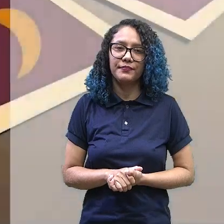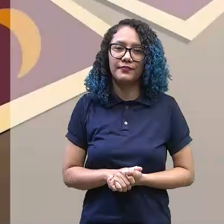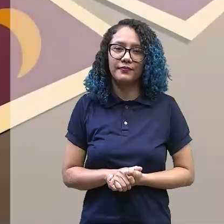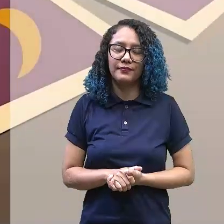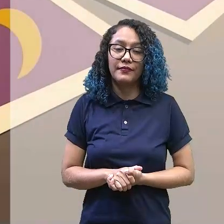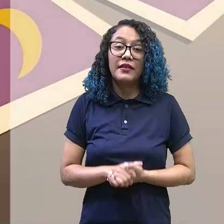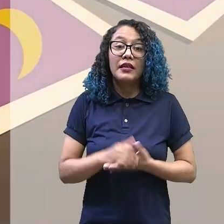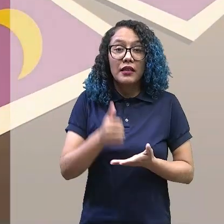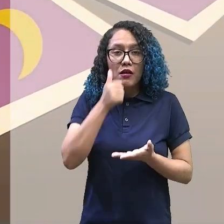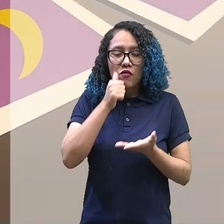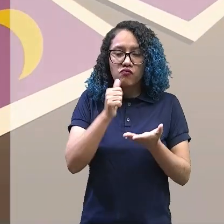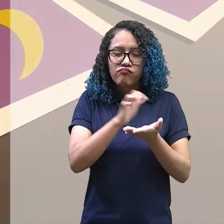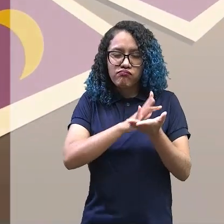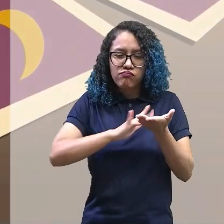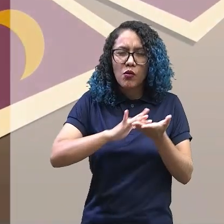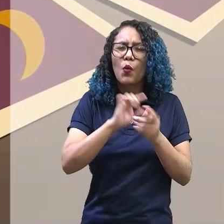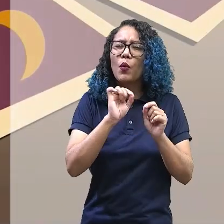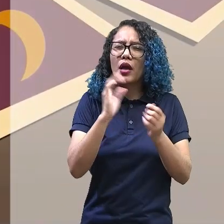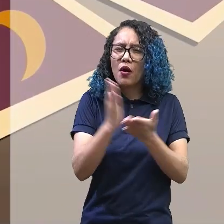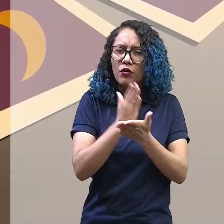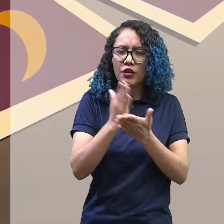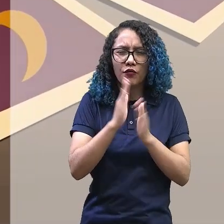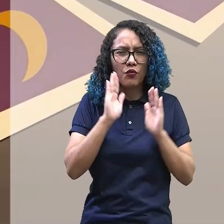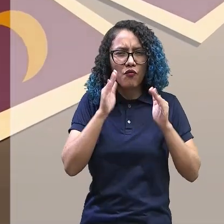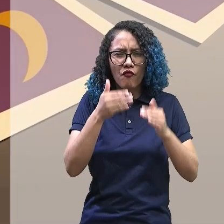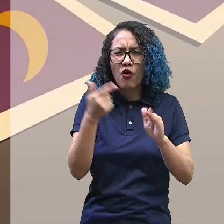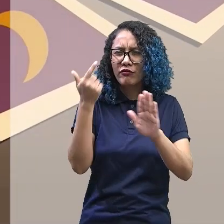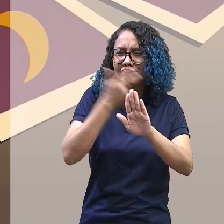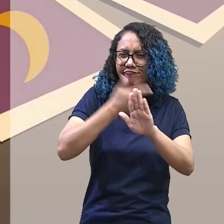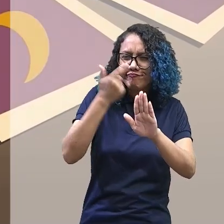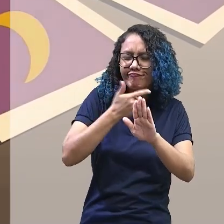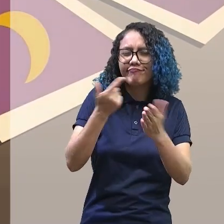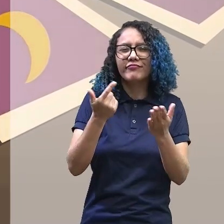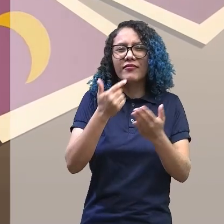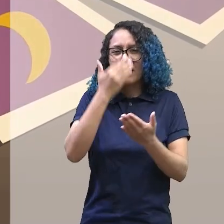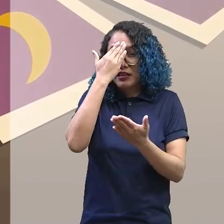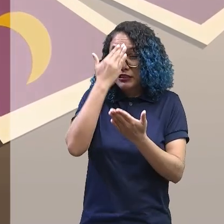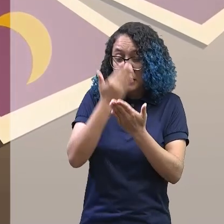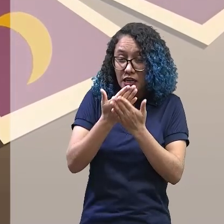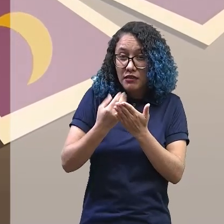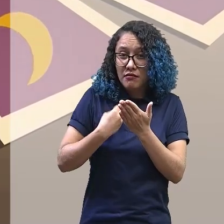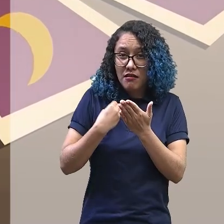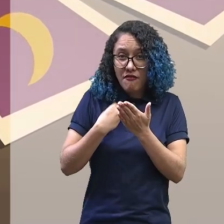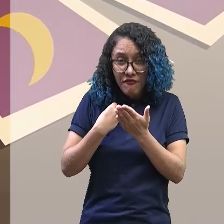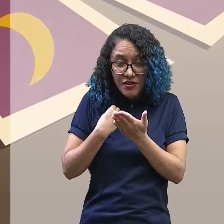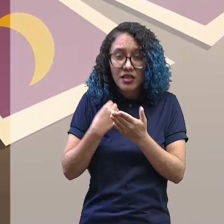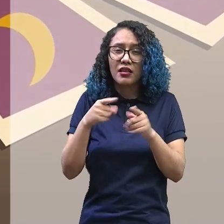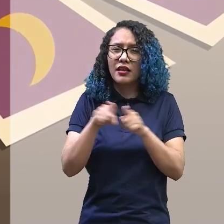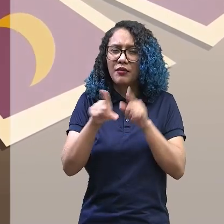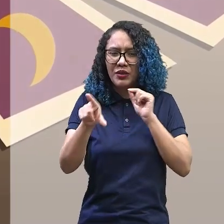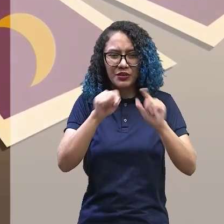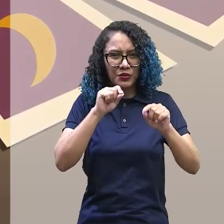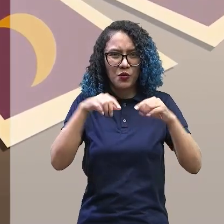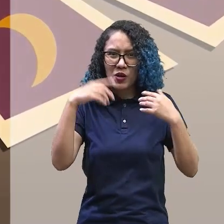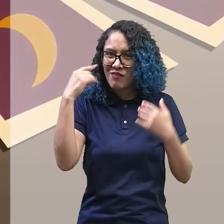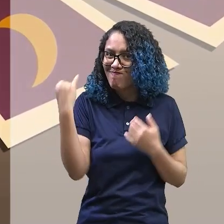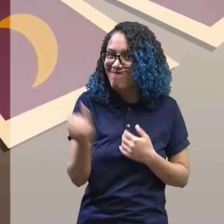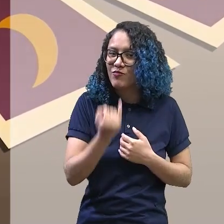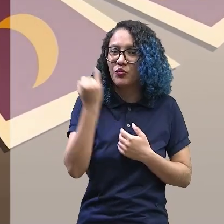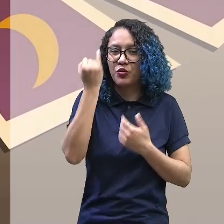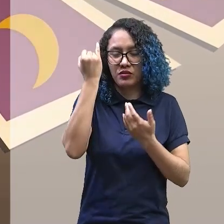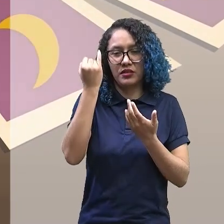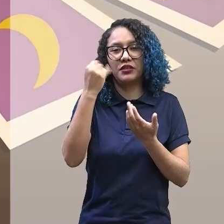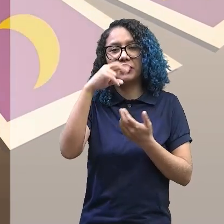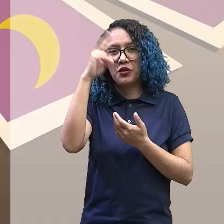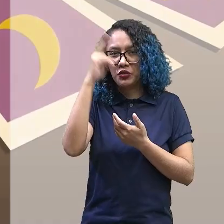A Cartomante é uma narrativa de ironias, de crenças no destino e de escolhas fatais. Um conto clássico de Machado